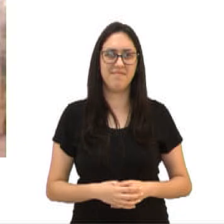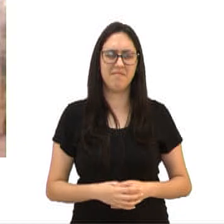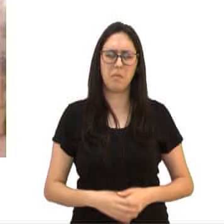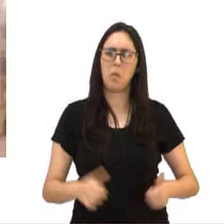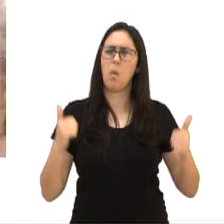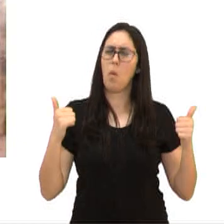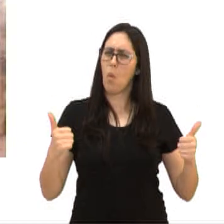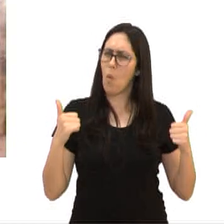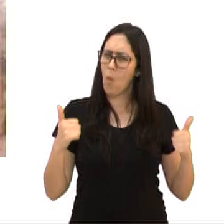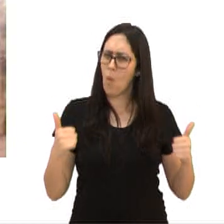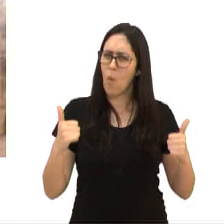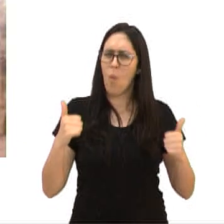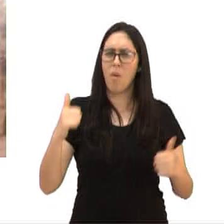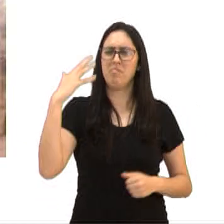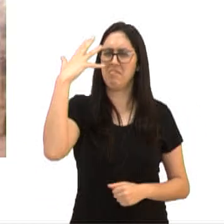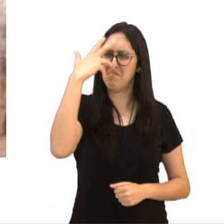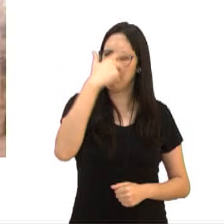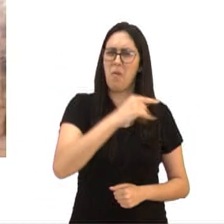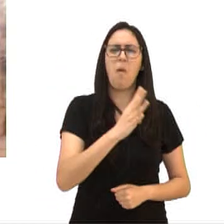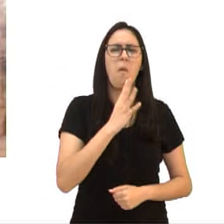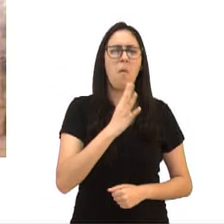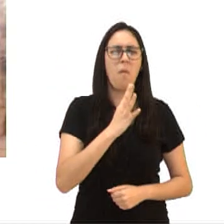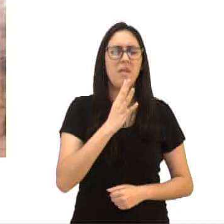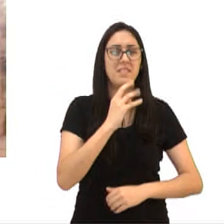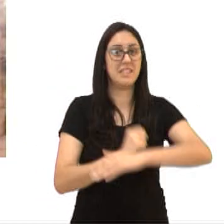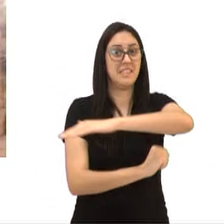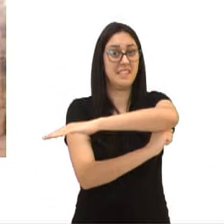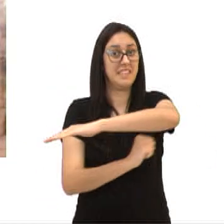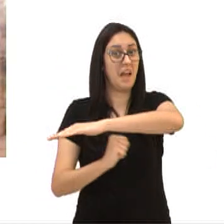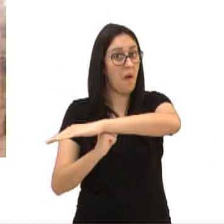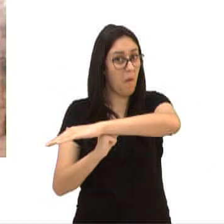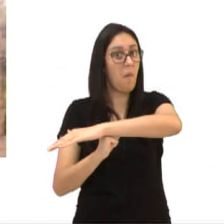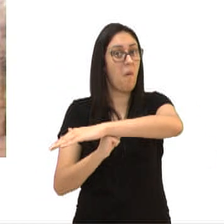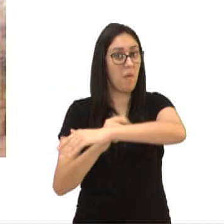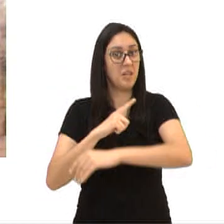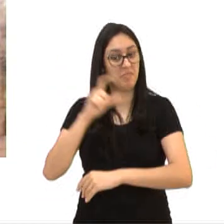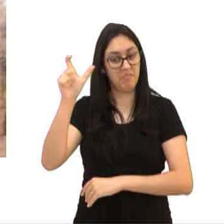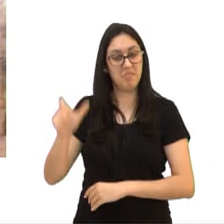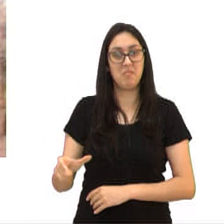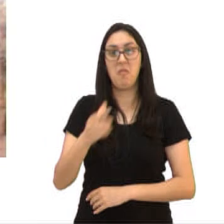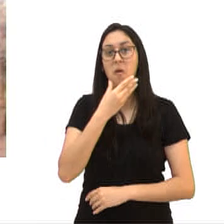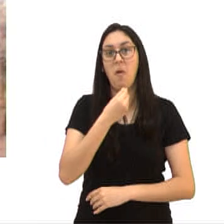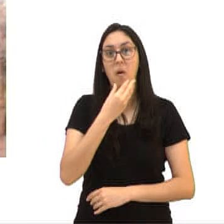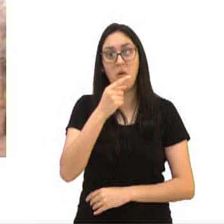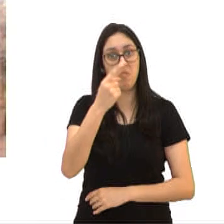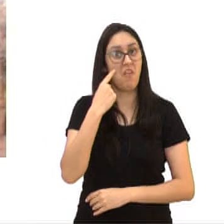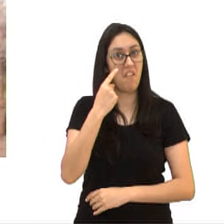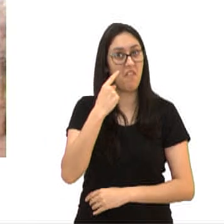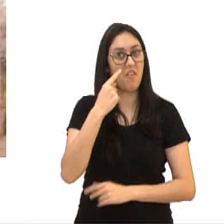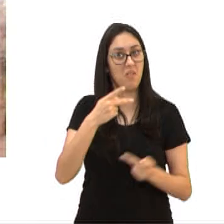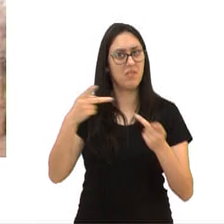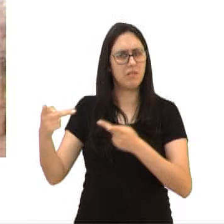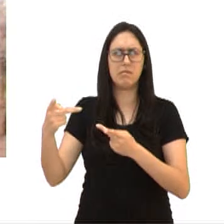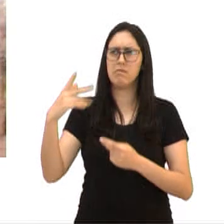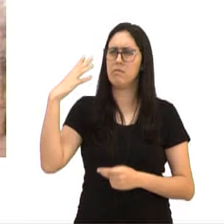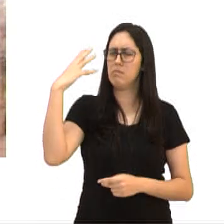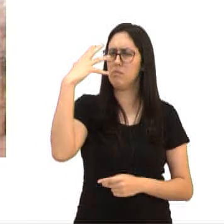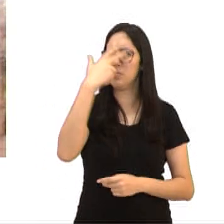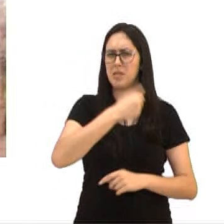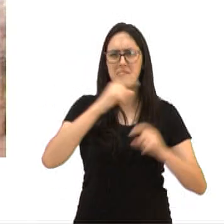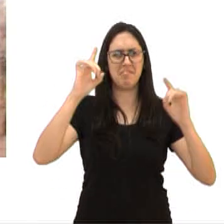Muito bacana conhecer a sinagoga junto com o rabino Pablo Berman, bastante